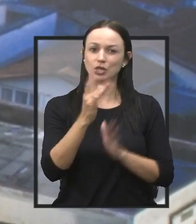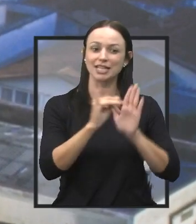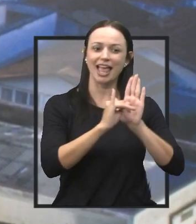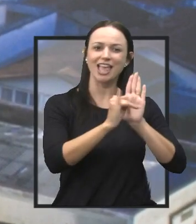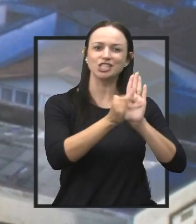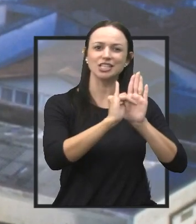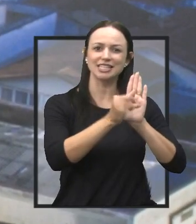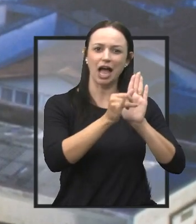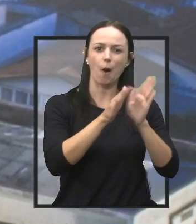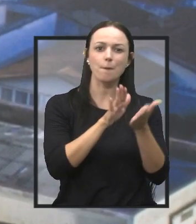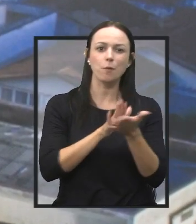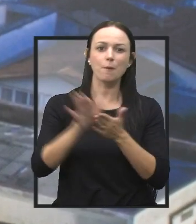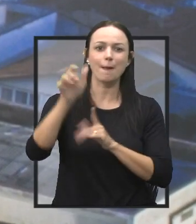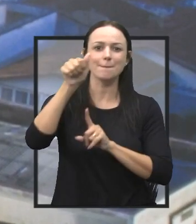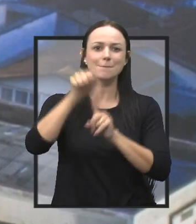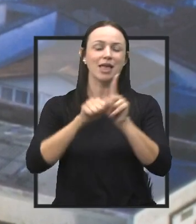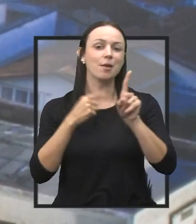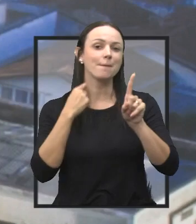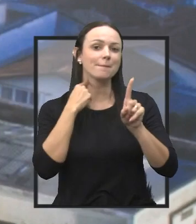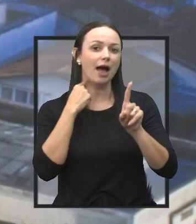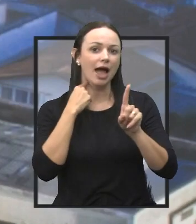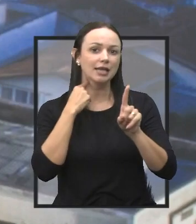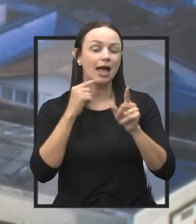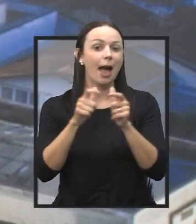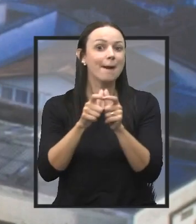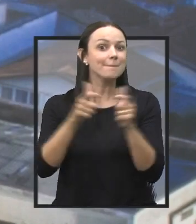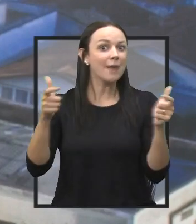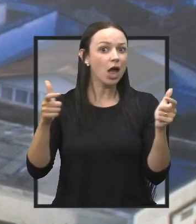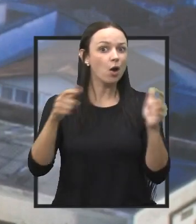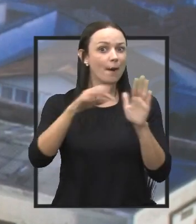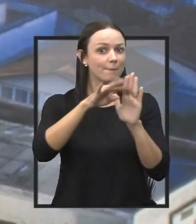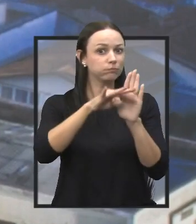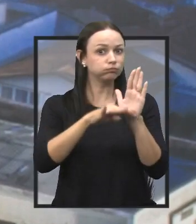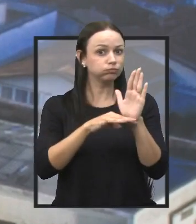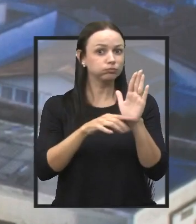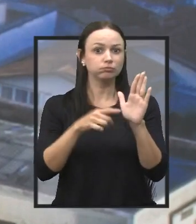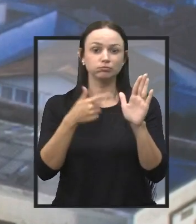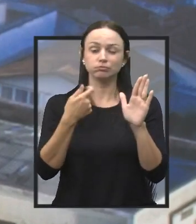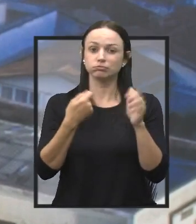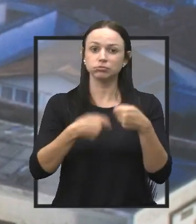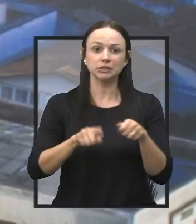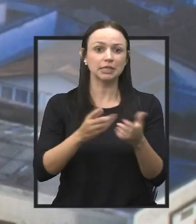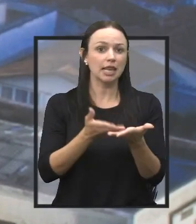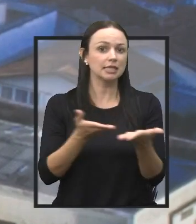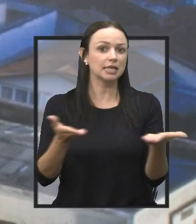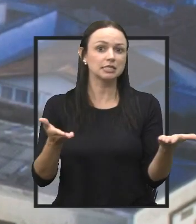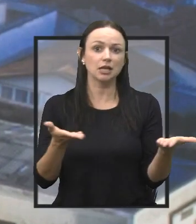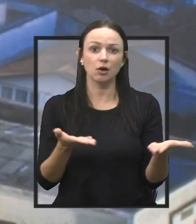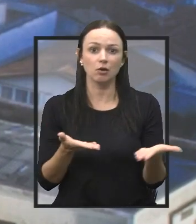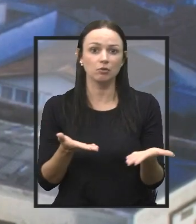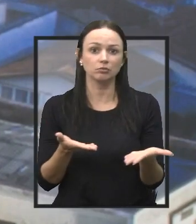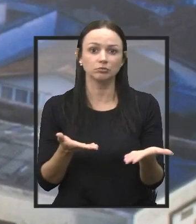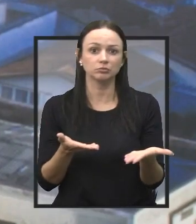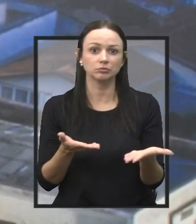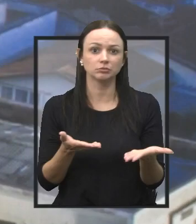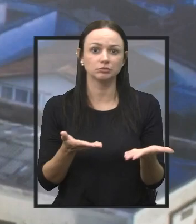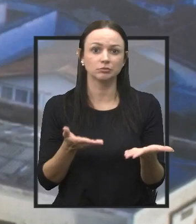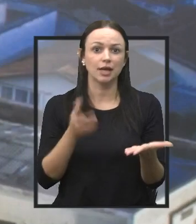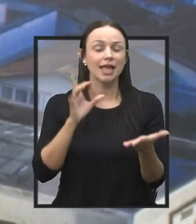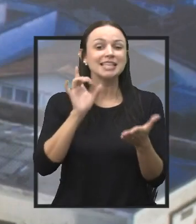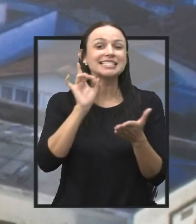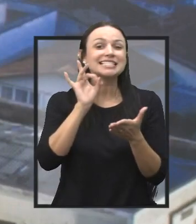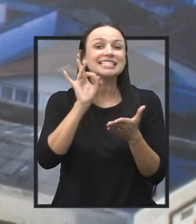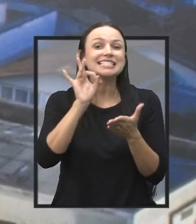editais publicados no mês de maio, e a grande maioria dispensa de licitação. E a dispensa de licitação, ela é uma